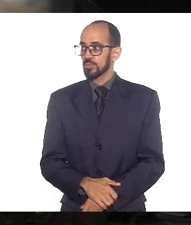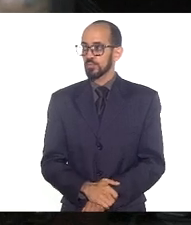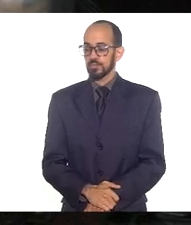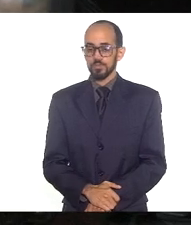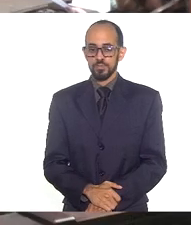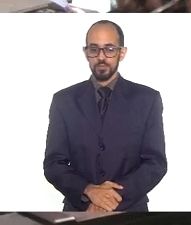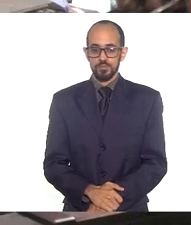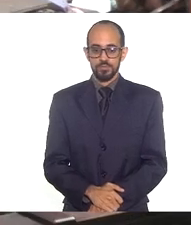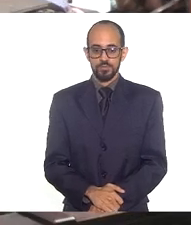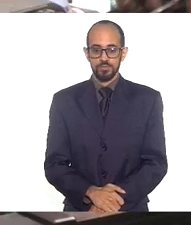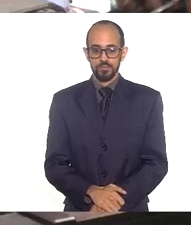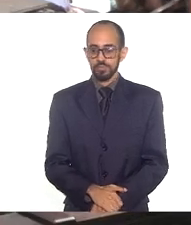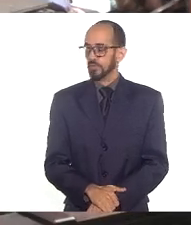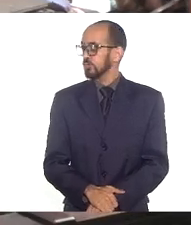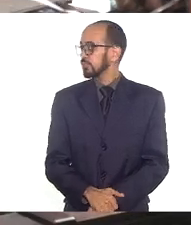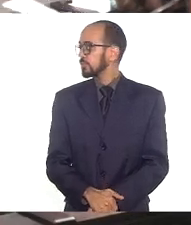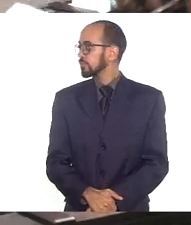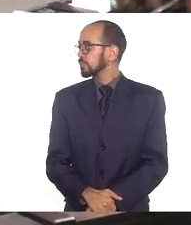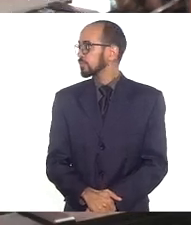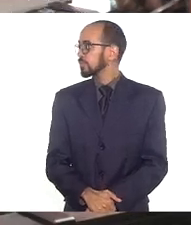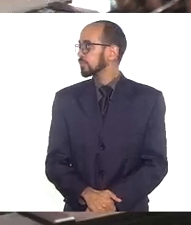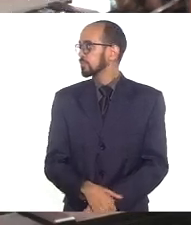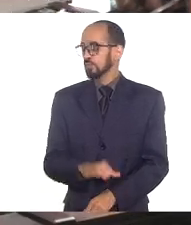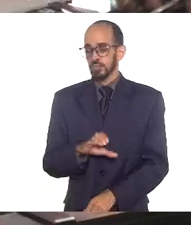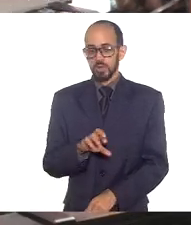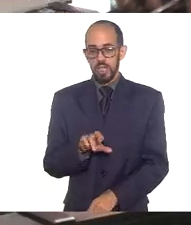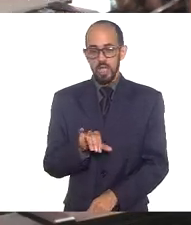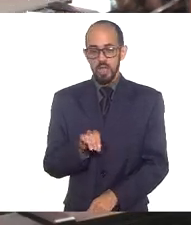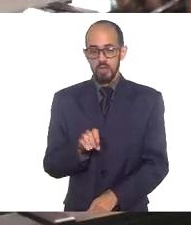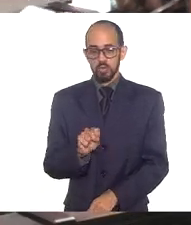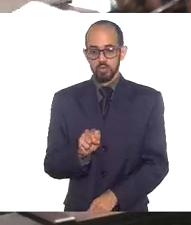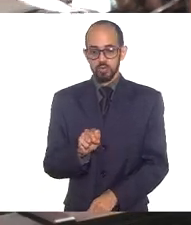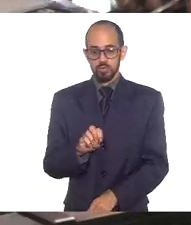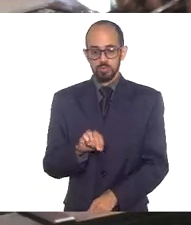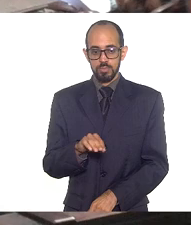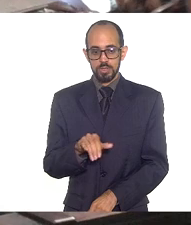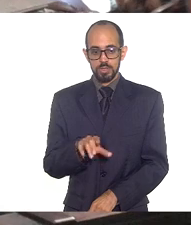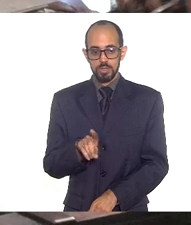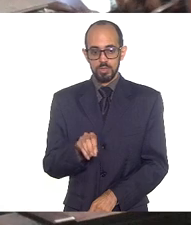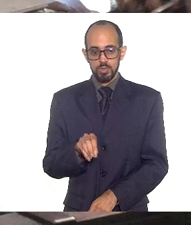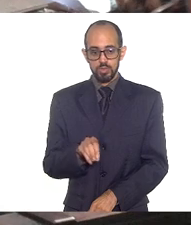o resultado Carlos Macedo